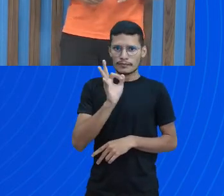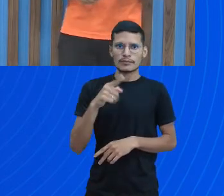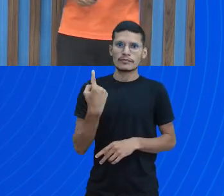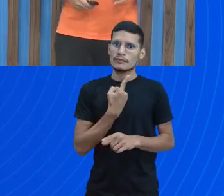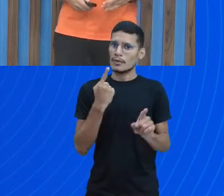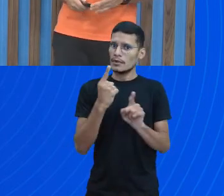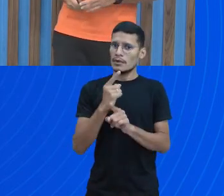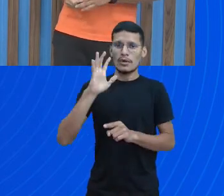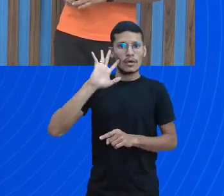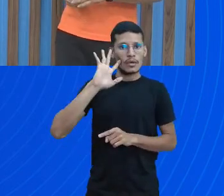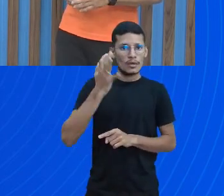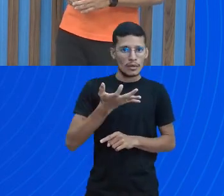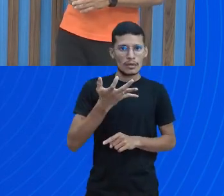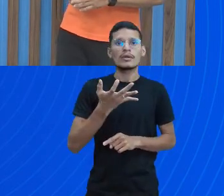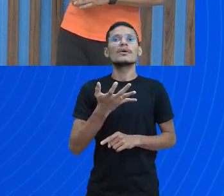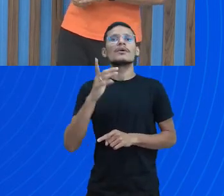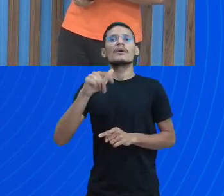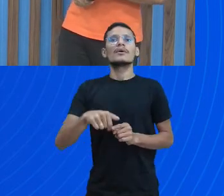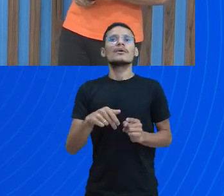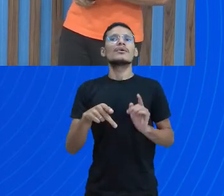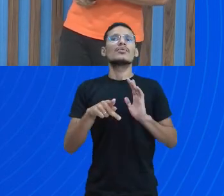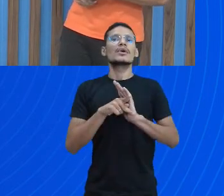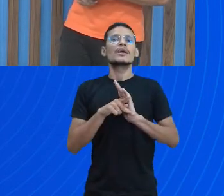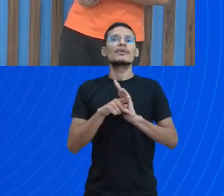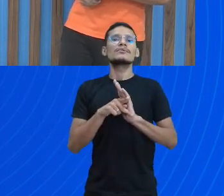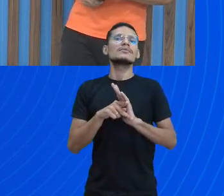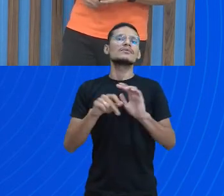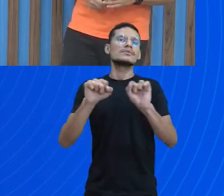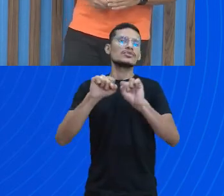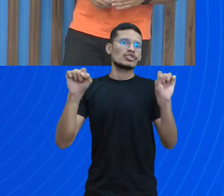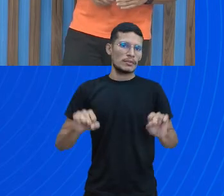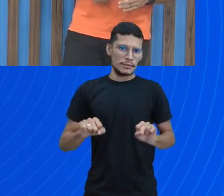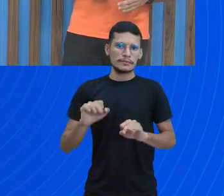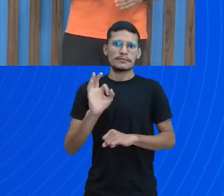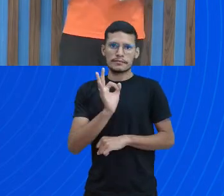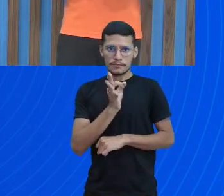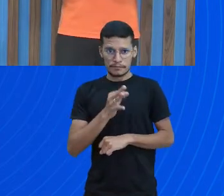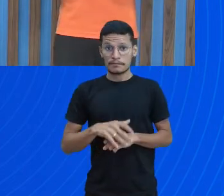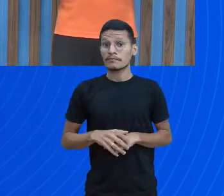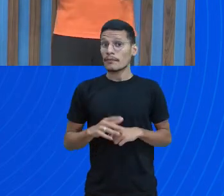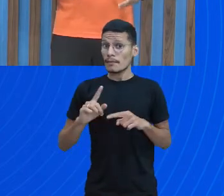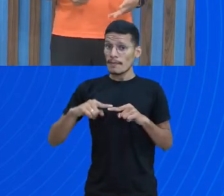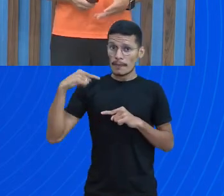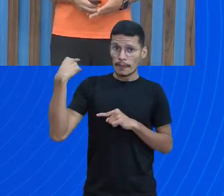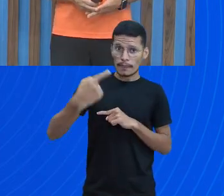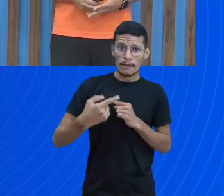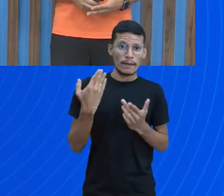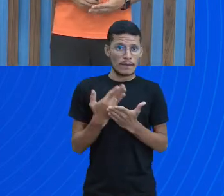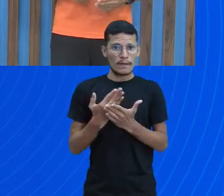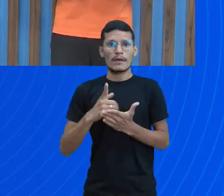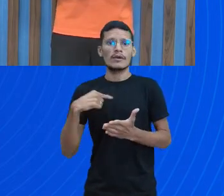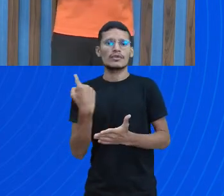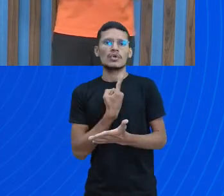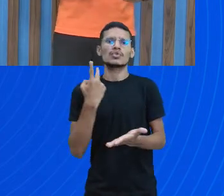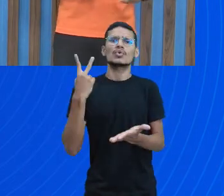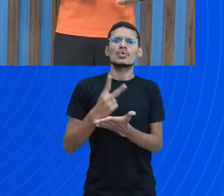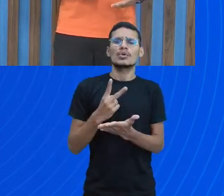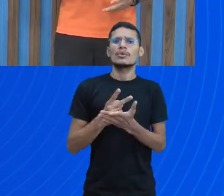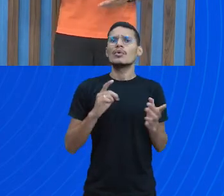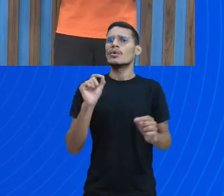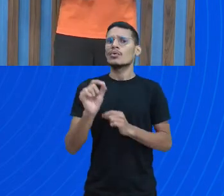Encontramos aí a solução para esse sistema, certo? Então, na próxima aula, a gente vai continuar